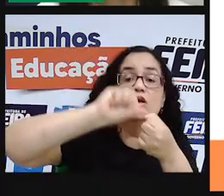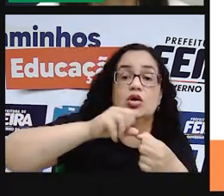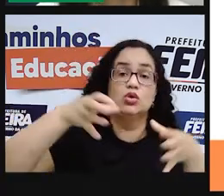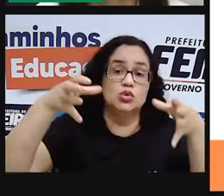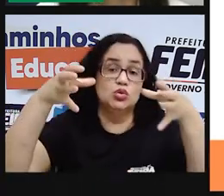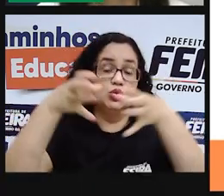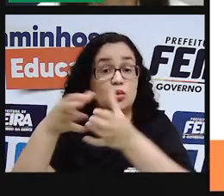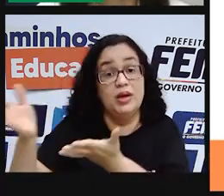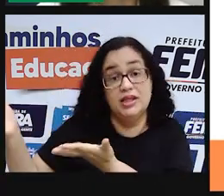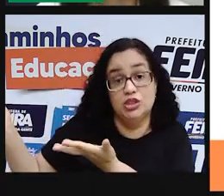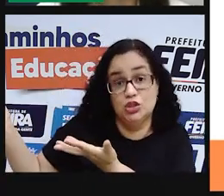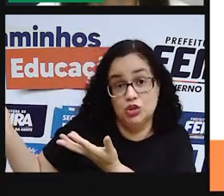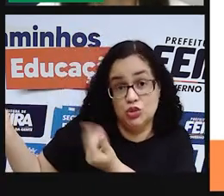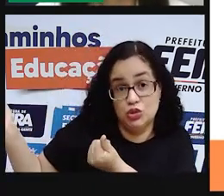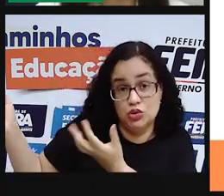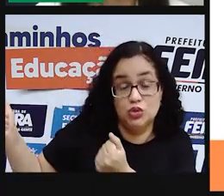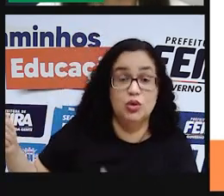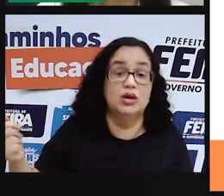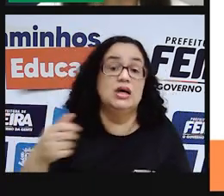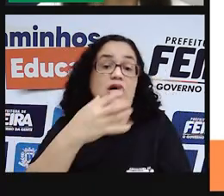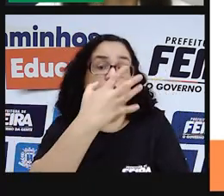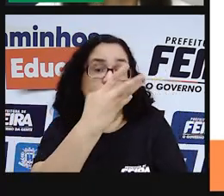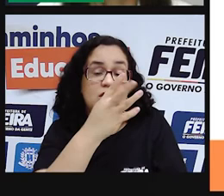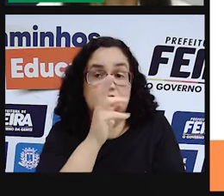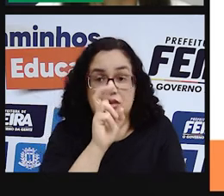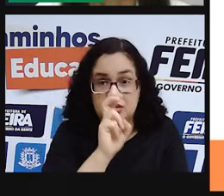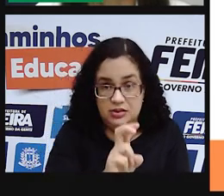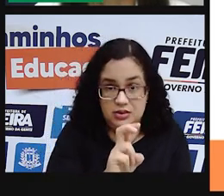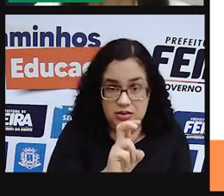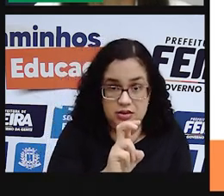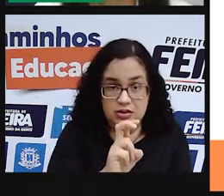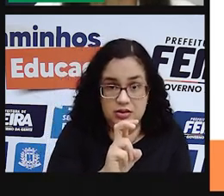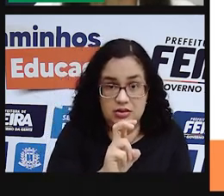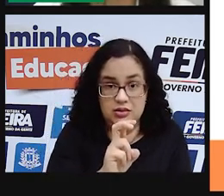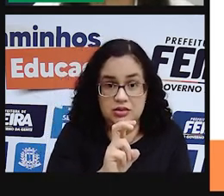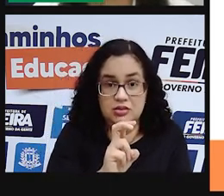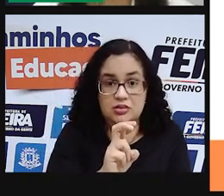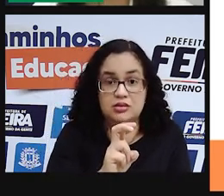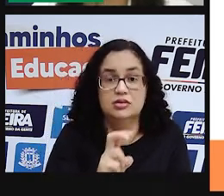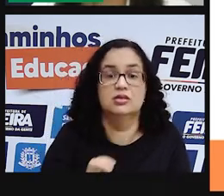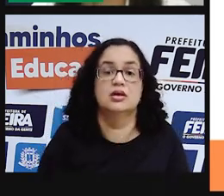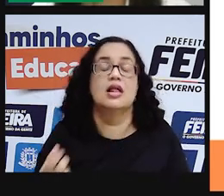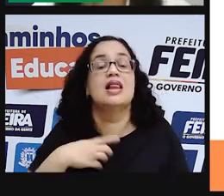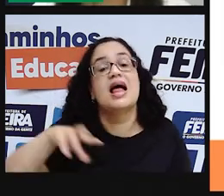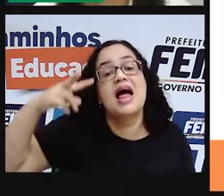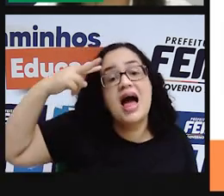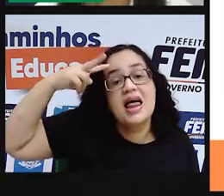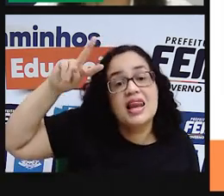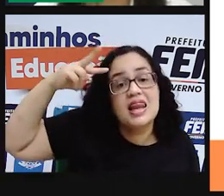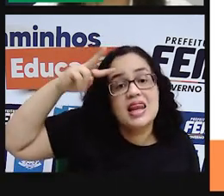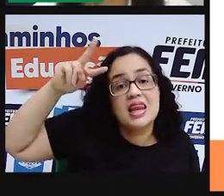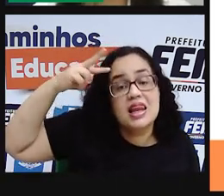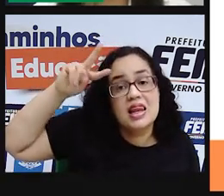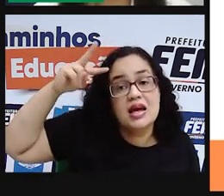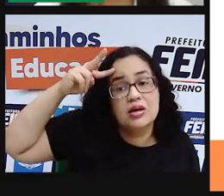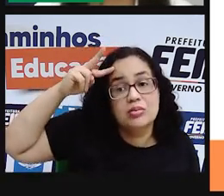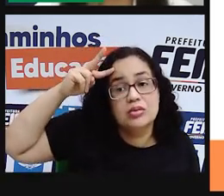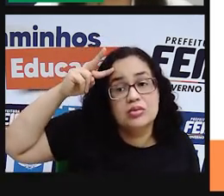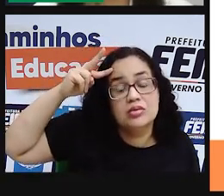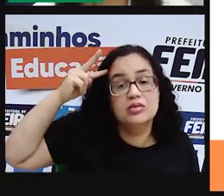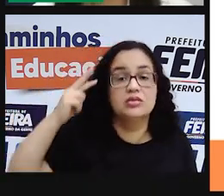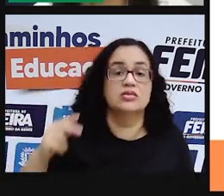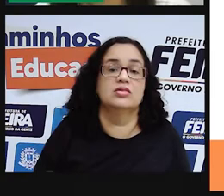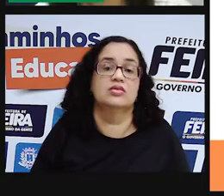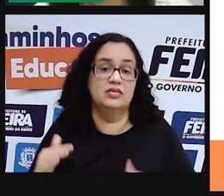da Mônica Jovem, edição 45? Quando fala em avaliação, a gente lembra aí, ó, avaliando, então ele vai